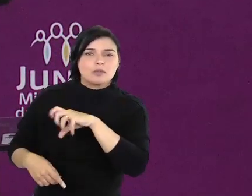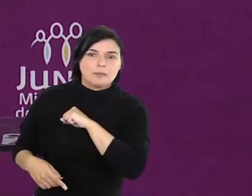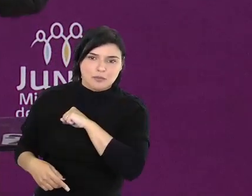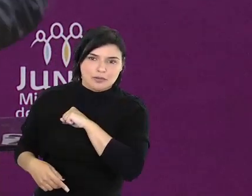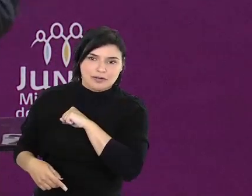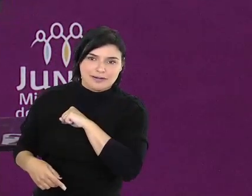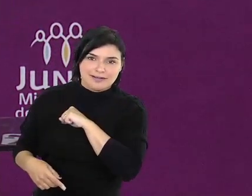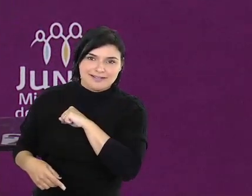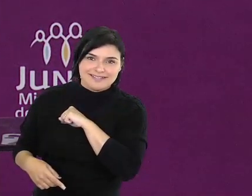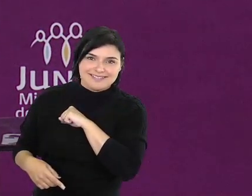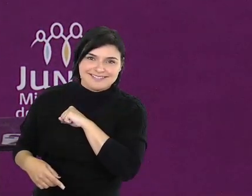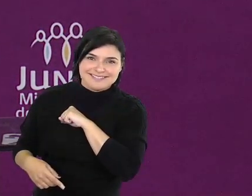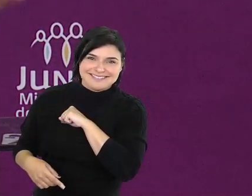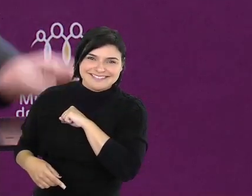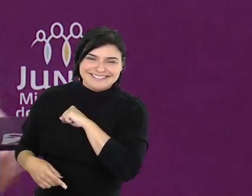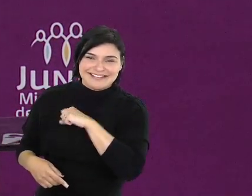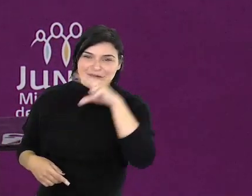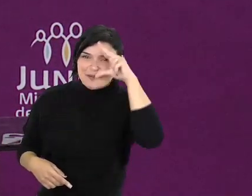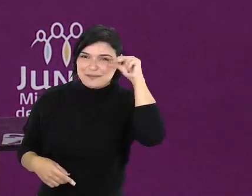vou chorar não